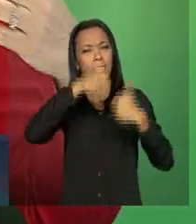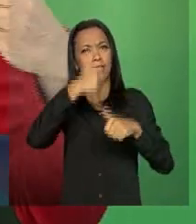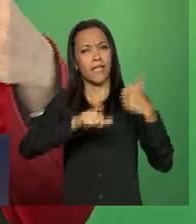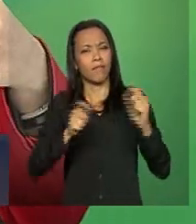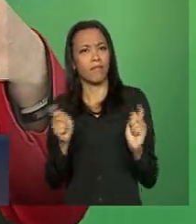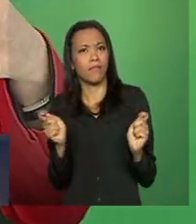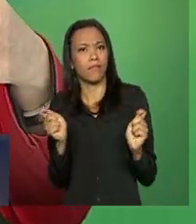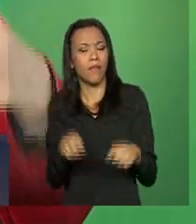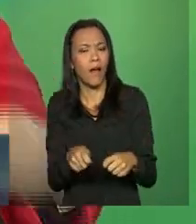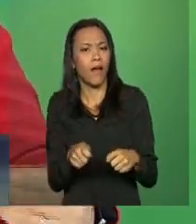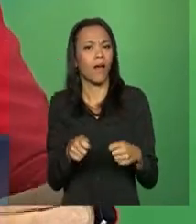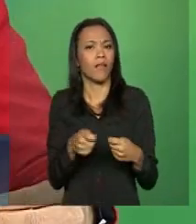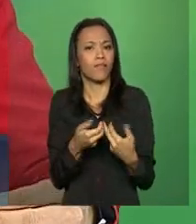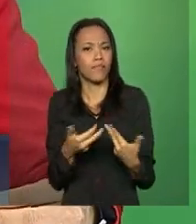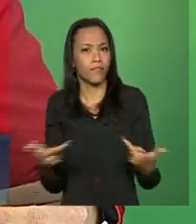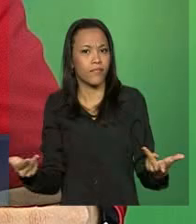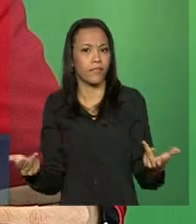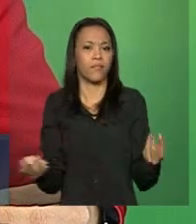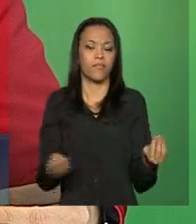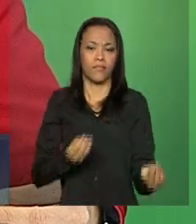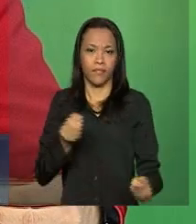que,